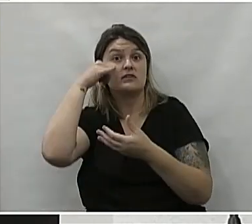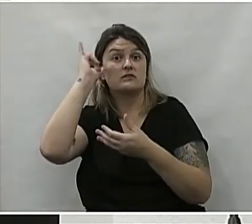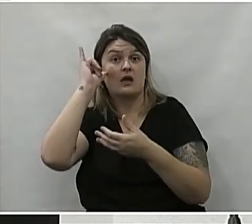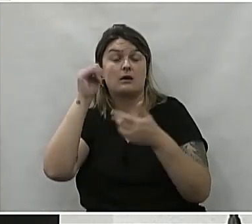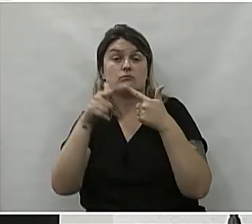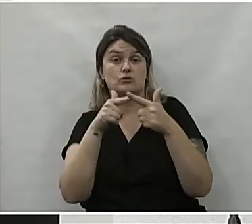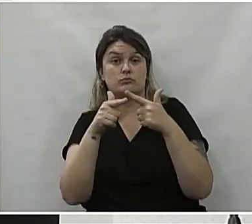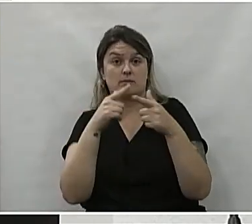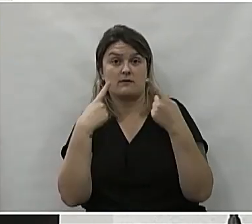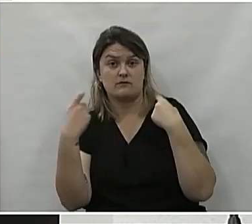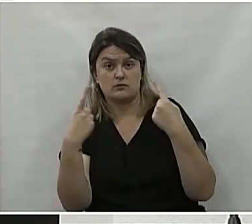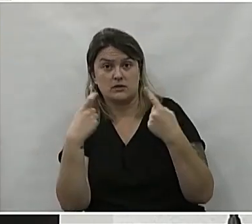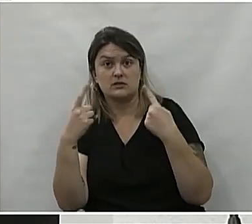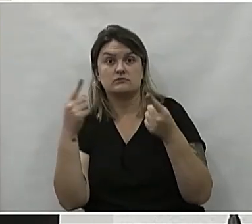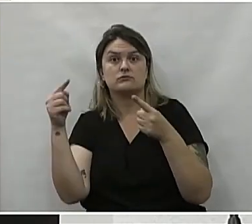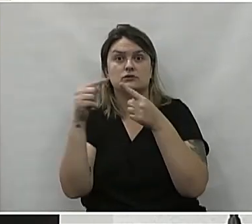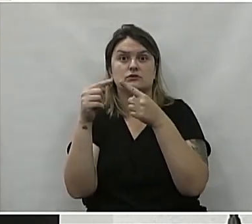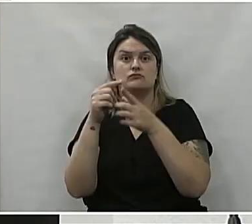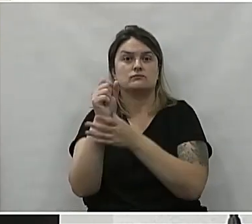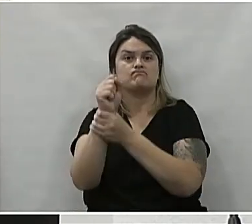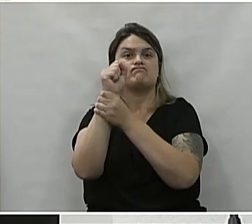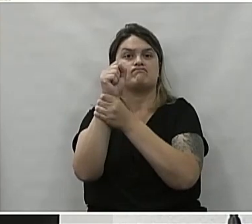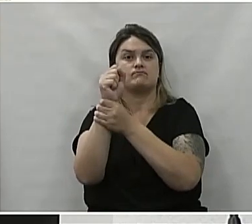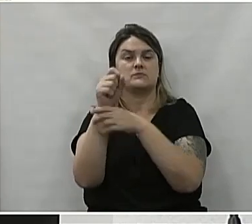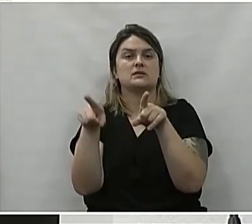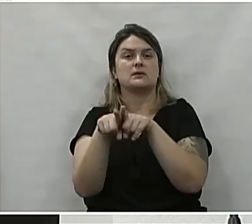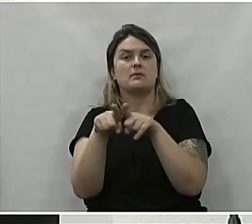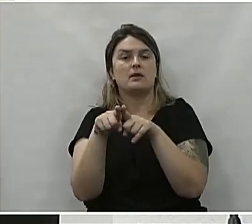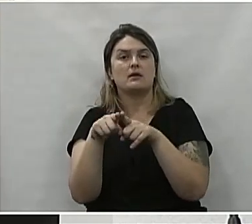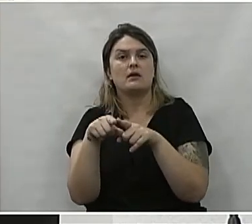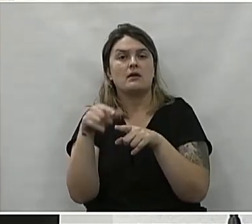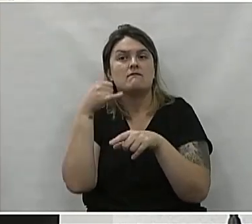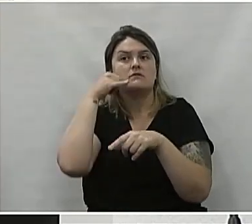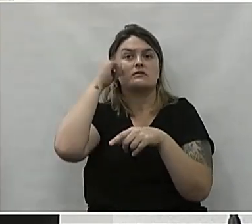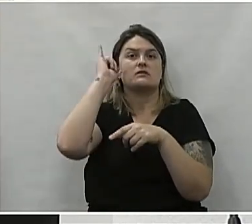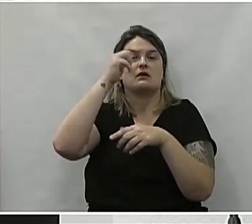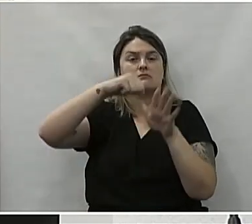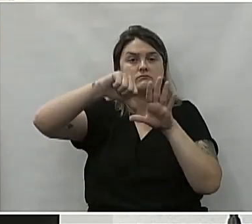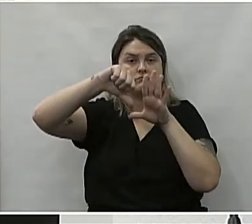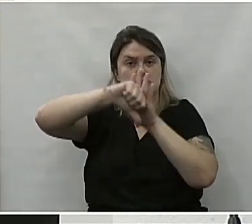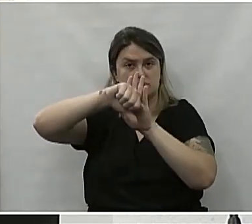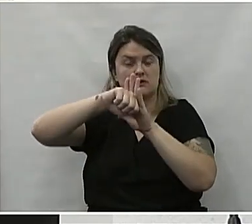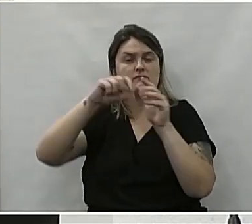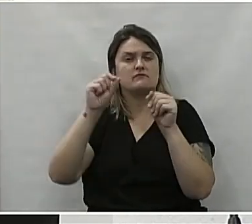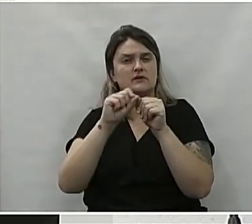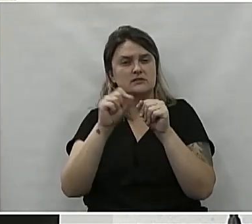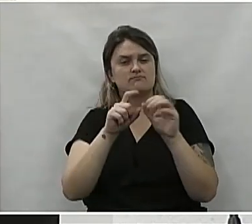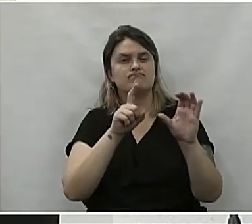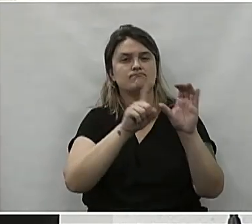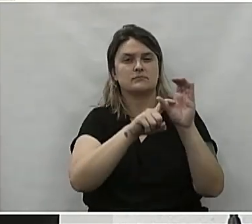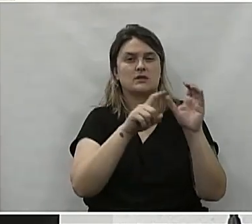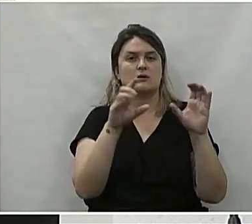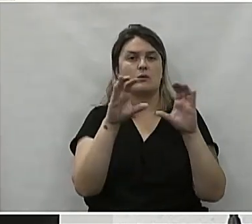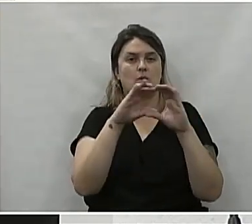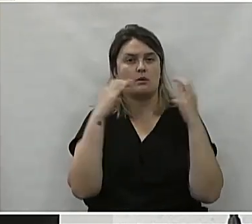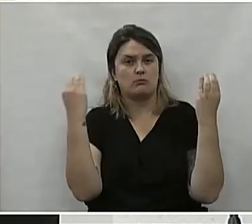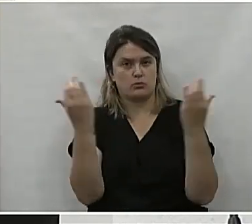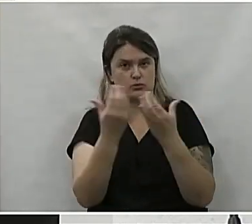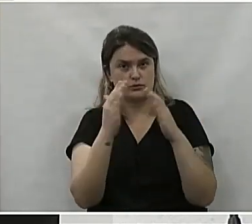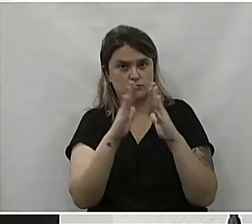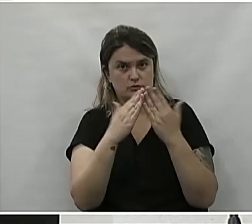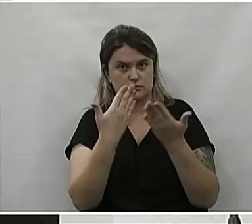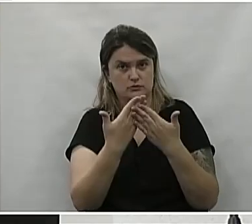Com vistas A segurança E a antecipação Dos fatos Delituosos Em sistema De parceria Ativa Com a comunidade Escolar